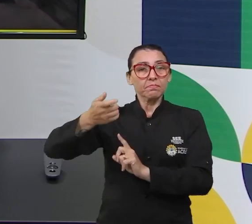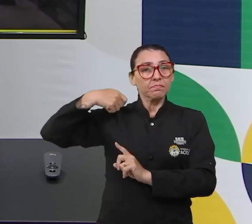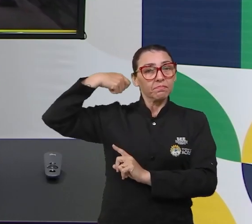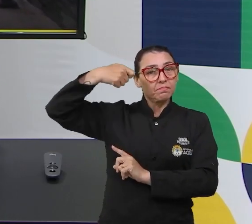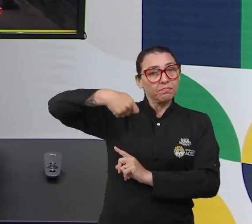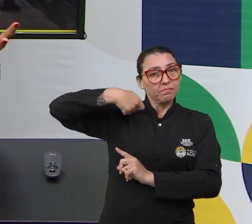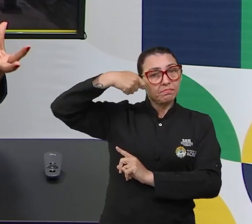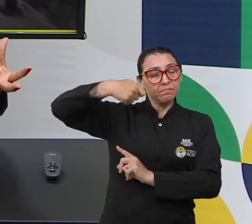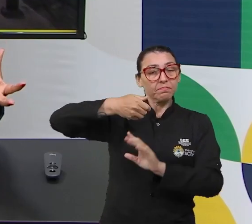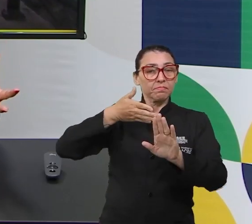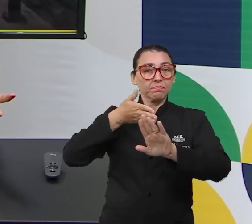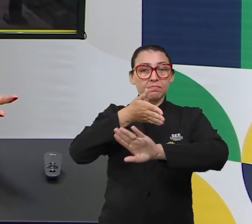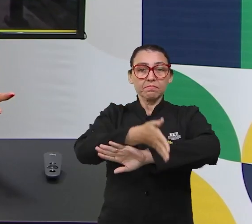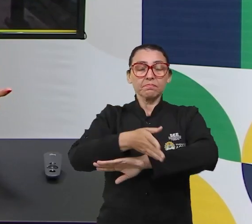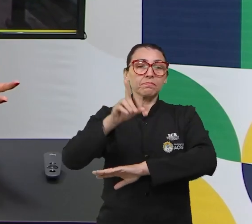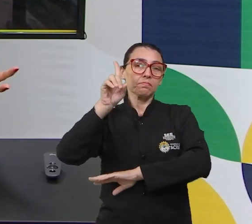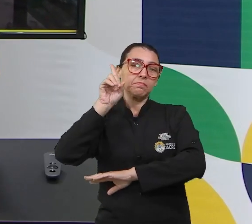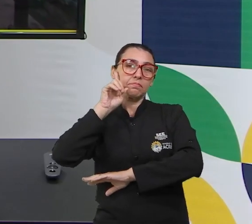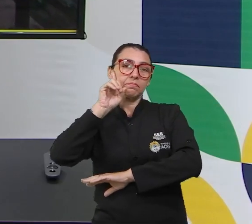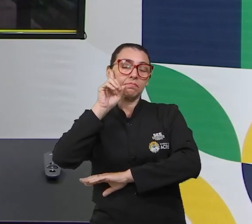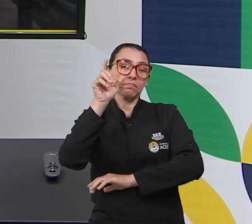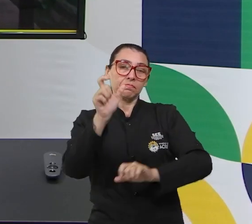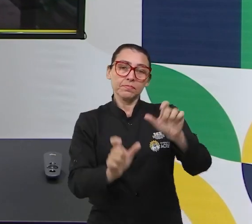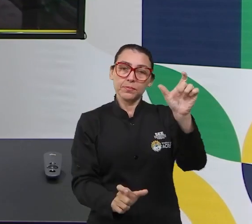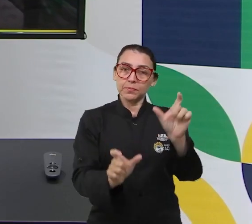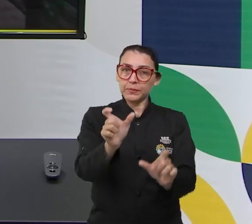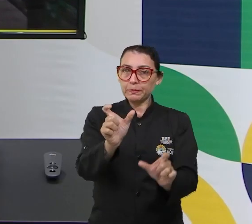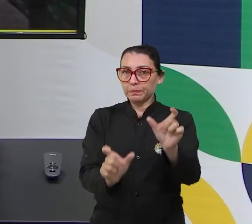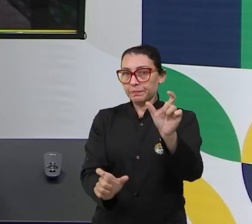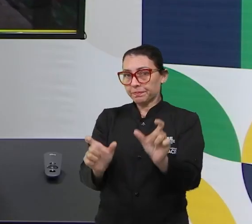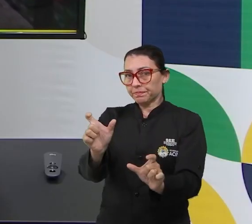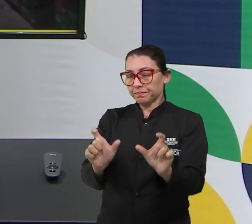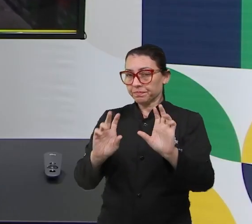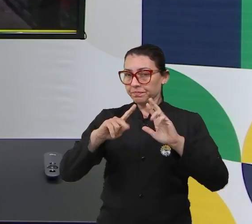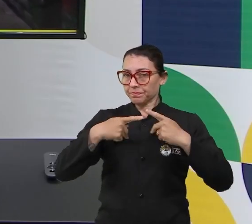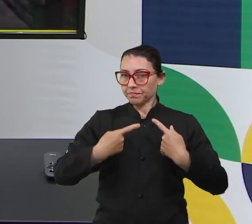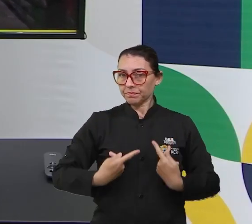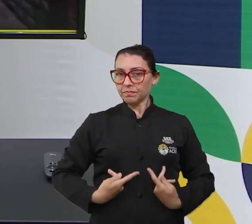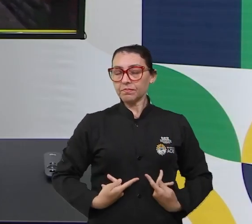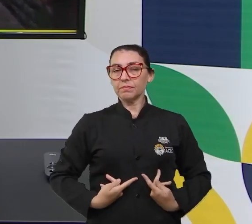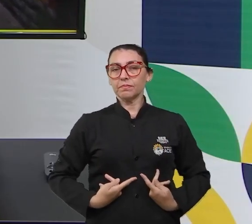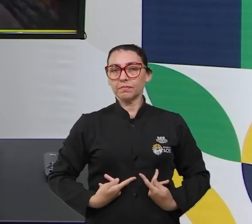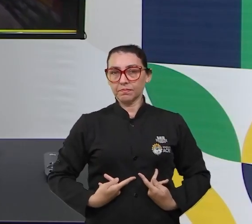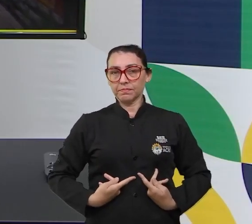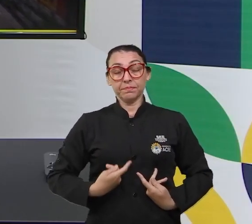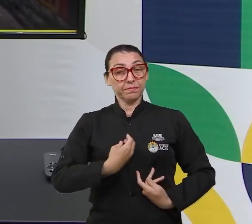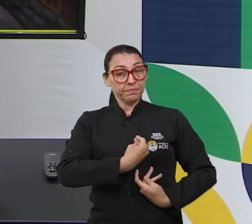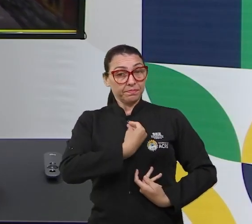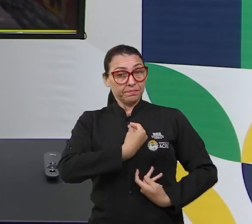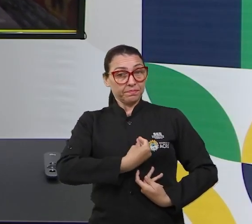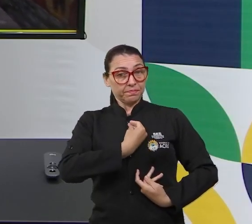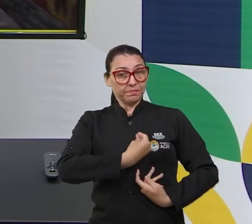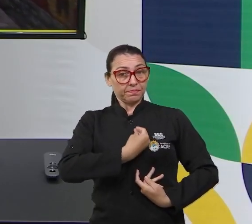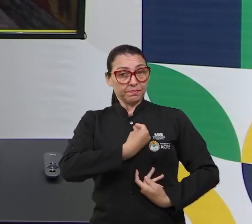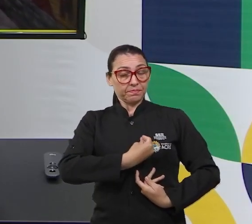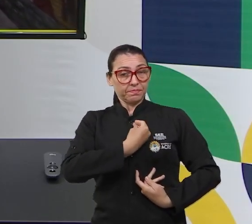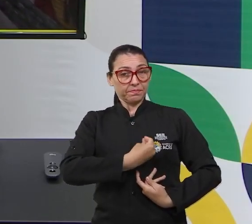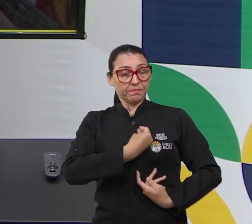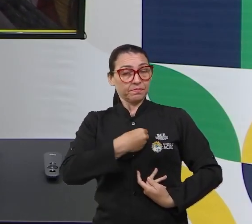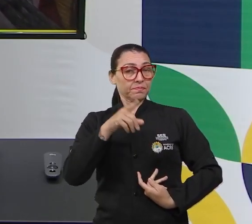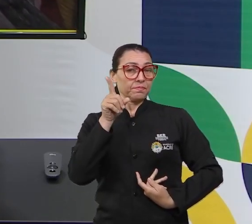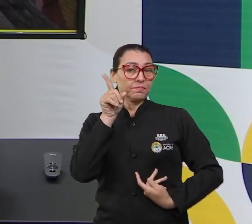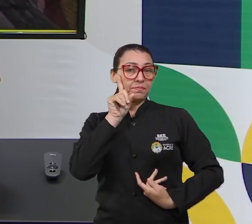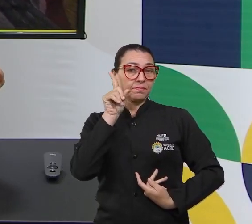qual ela se insere na rotina, né, do ser humano. O ser humano está lá vivendo a sua vida, a sua